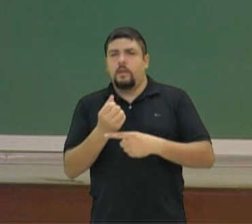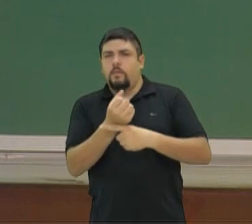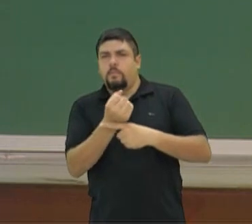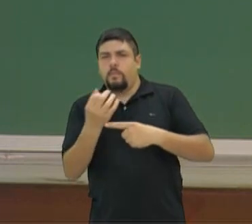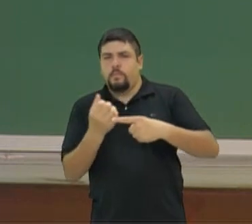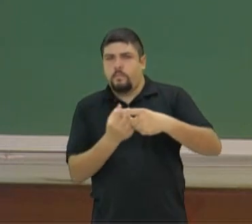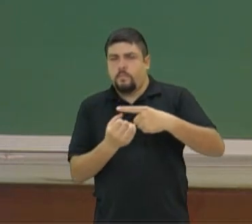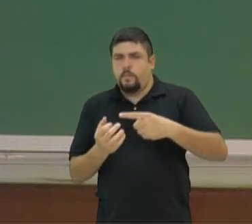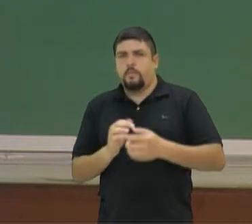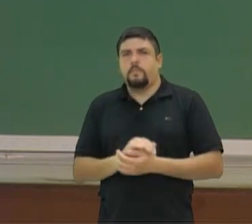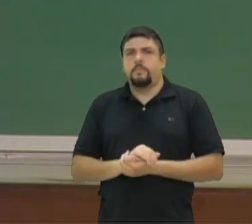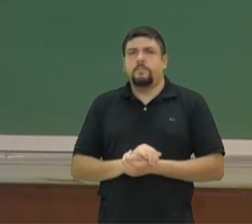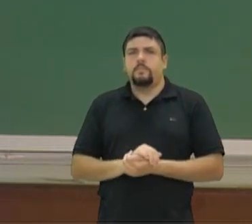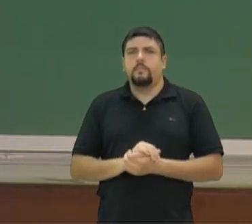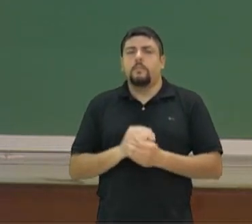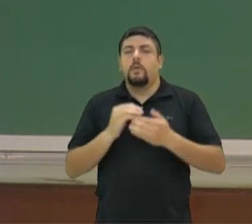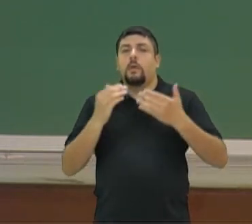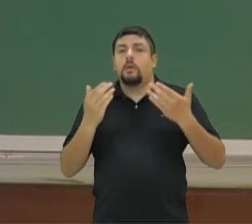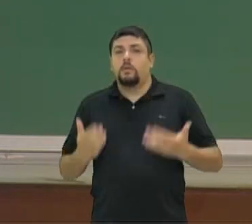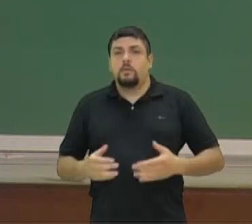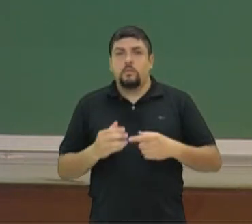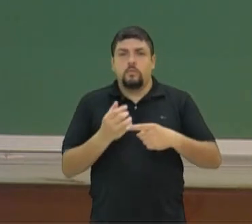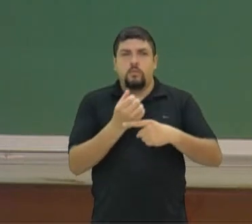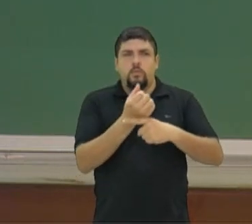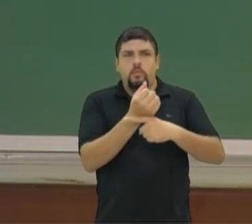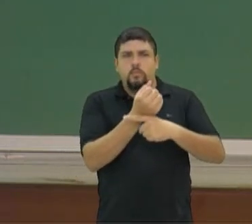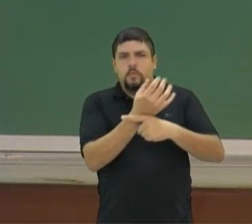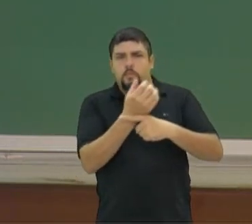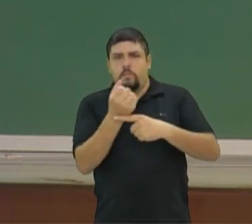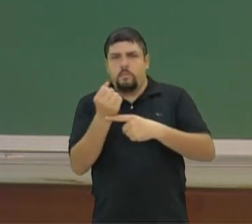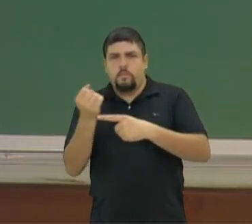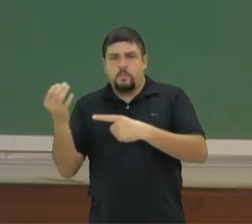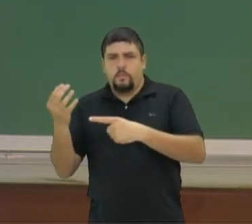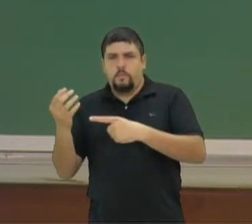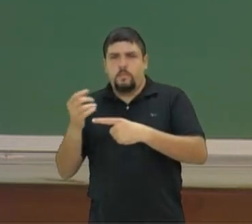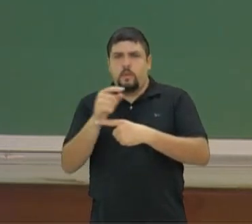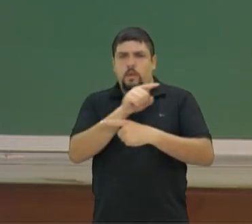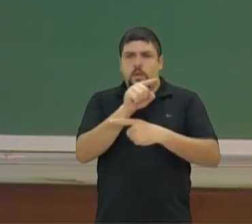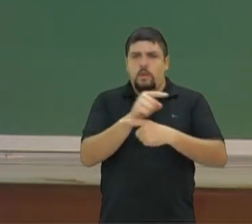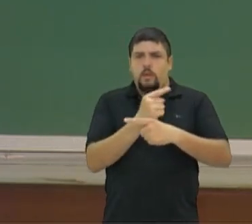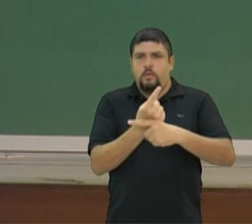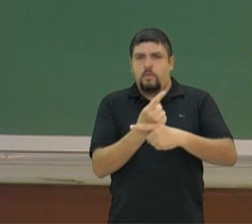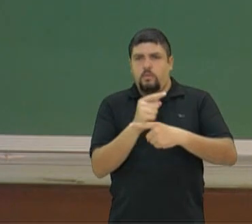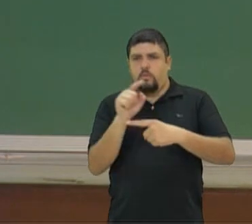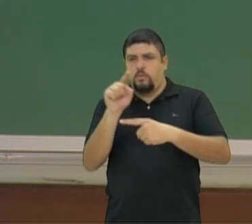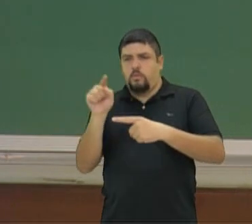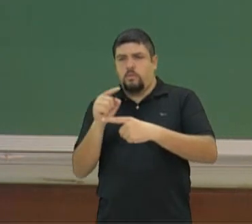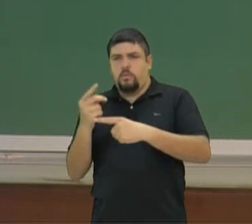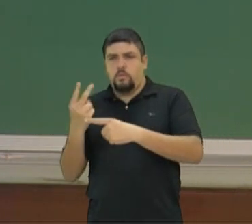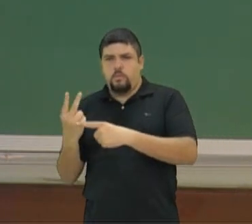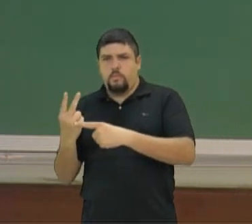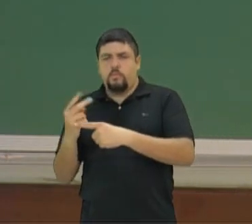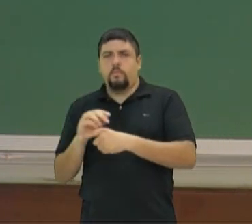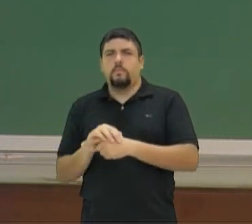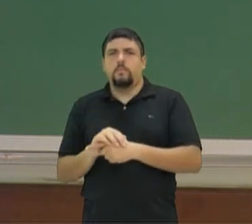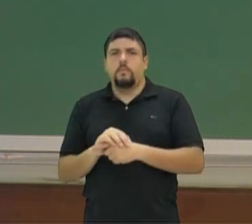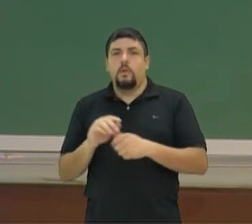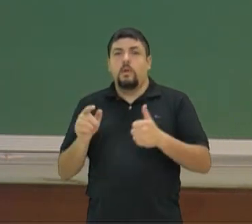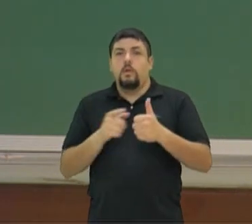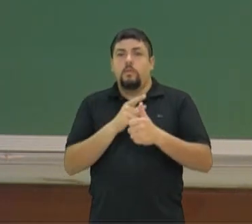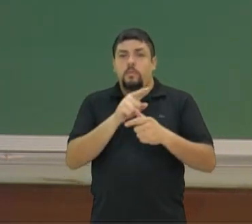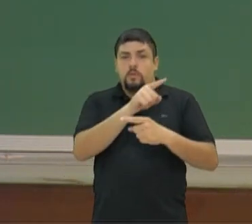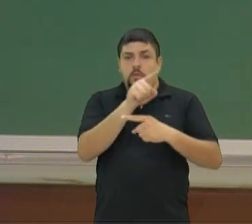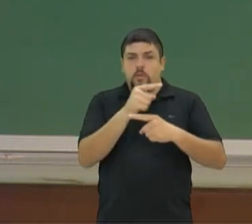denominador. O numerador é o produto desses dois complexos, Z1 e Z2. Depois de feito o produto, aí sim nós vamos